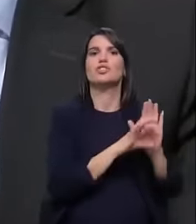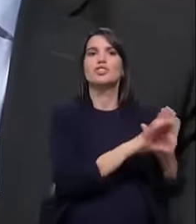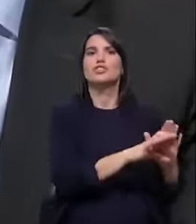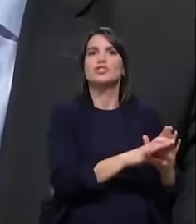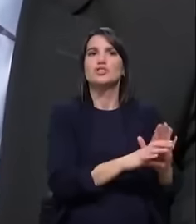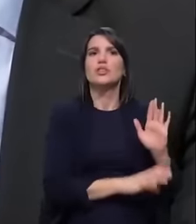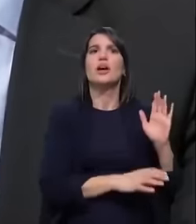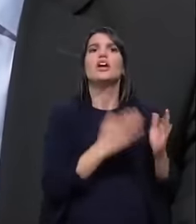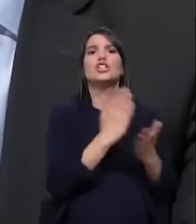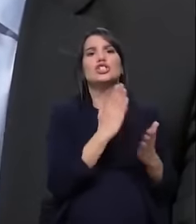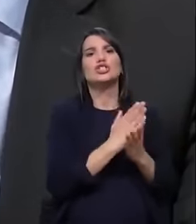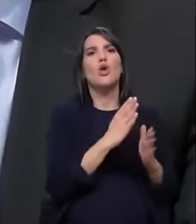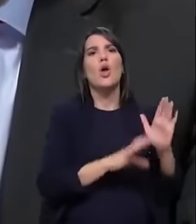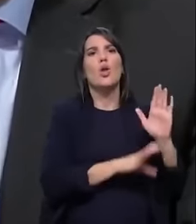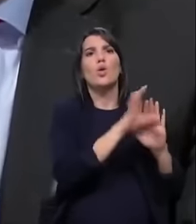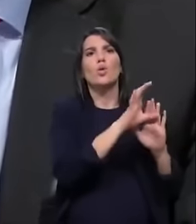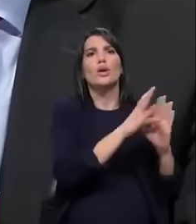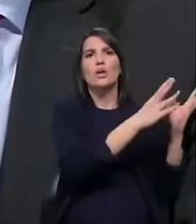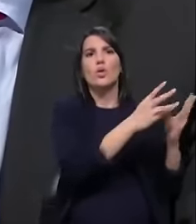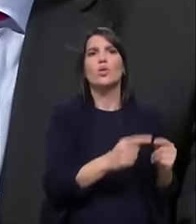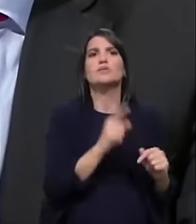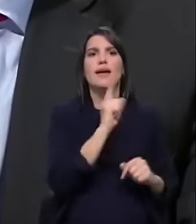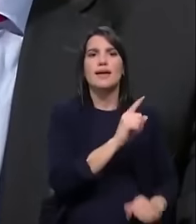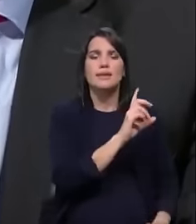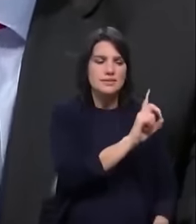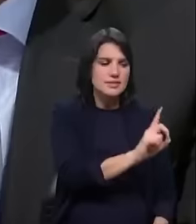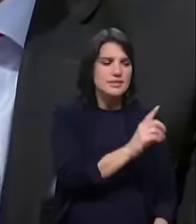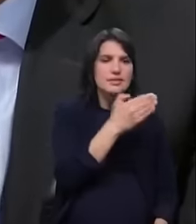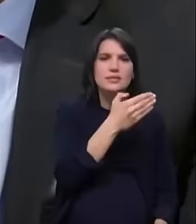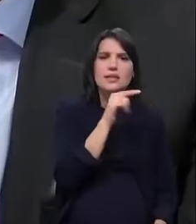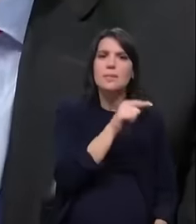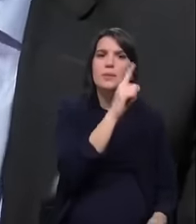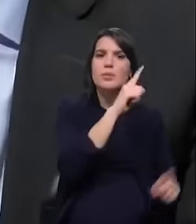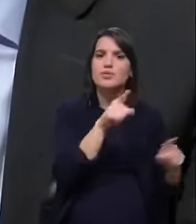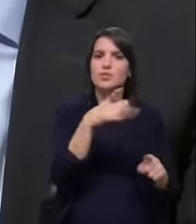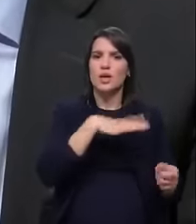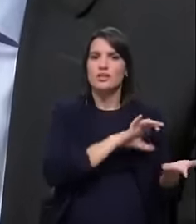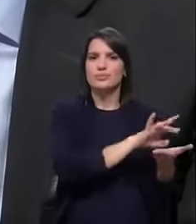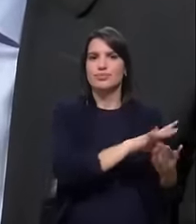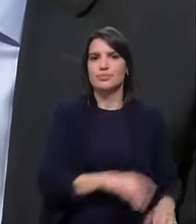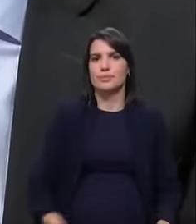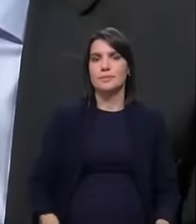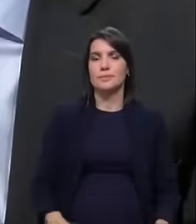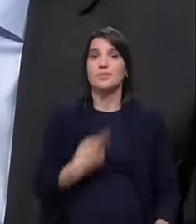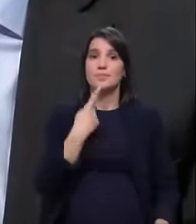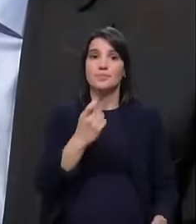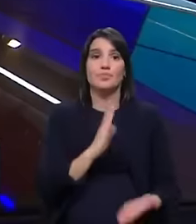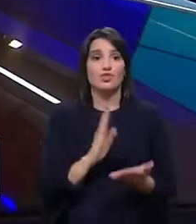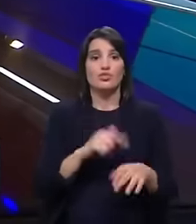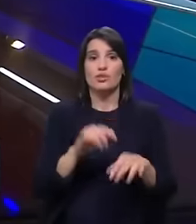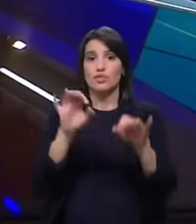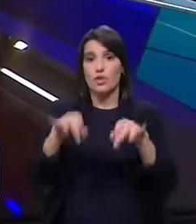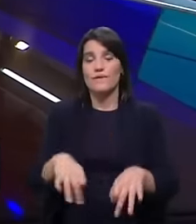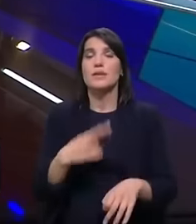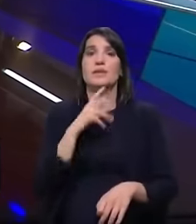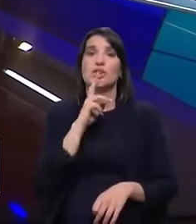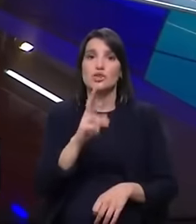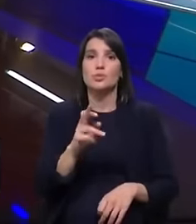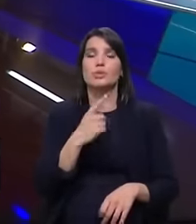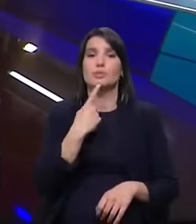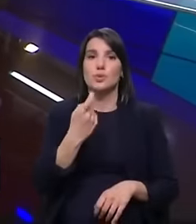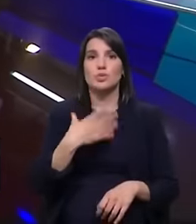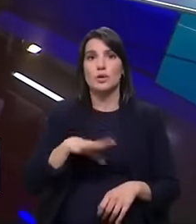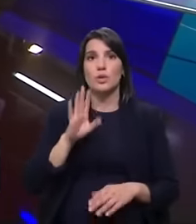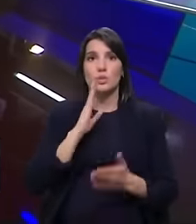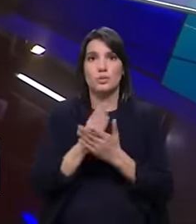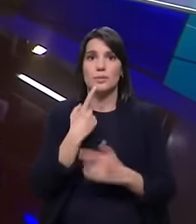reduzir currículos na escola. Está quantificada. 67 mil professores. Está lançada a questão, André Ventura, estamos a chegar ao fim, responde a esta questão. Que ainda vos quero